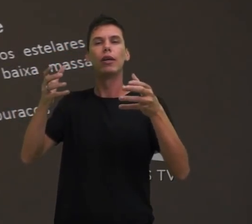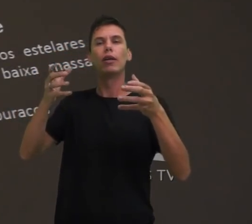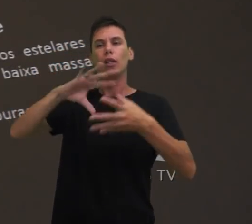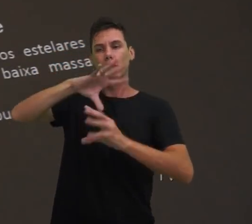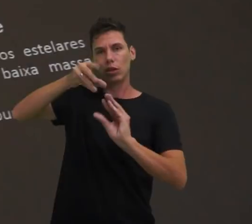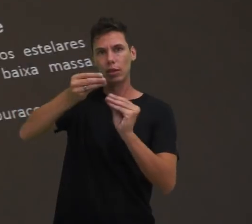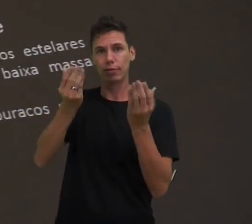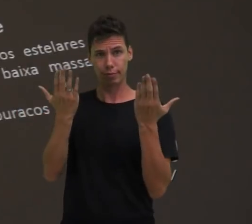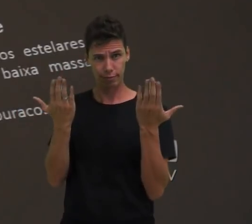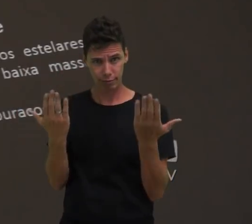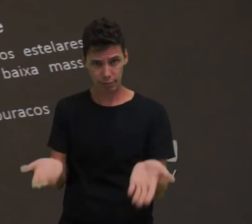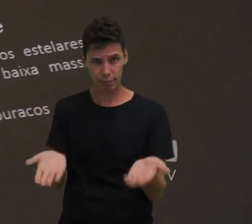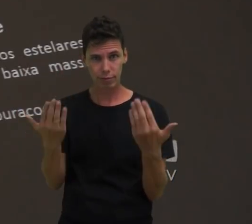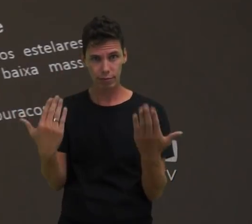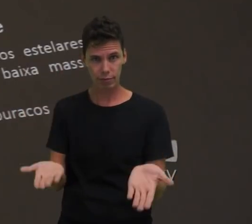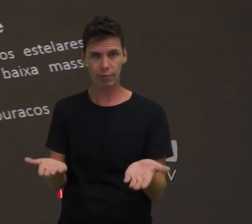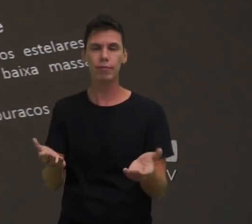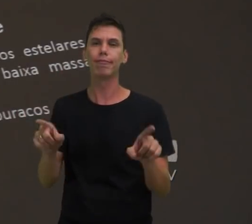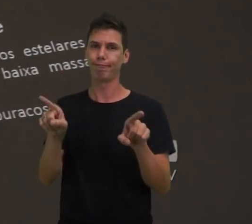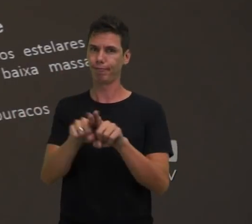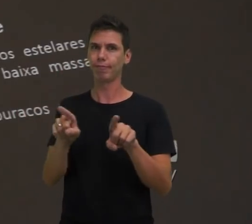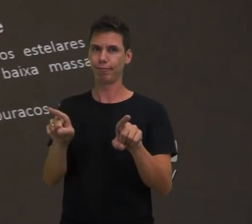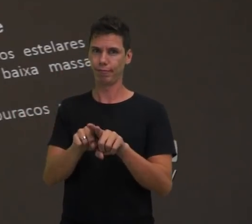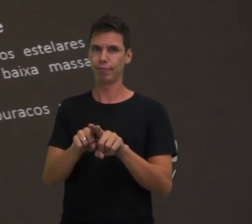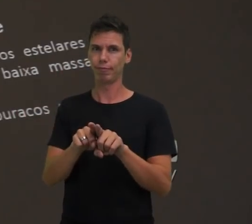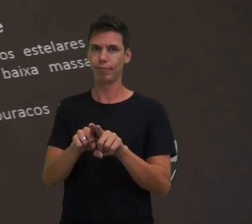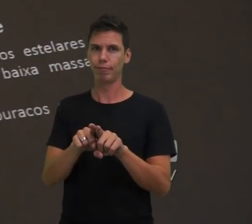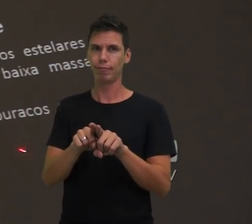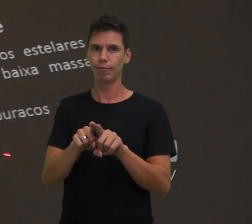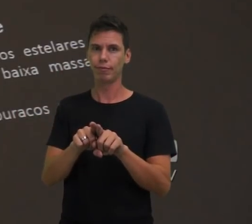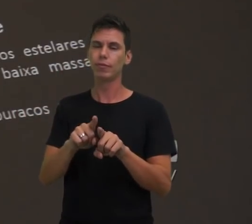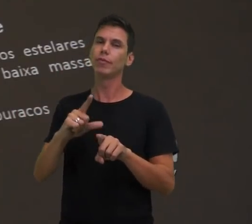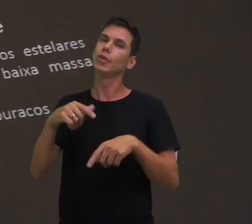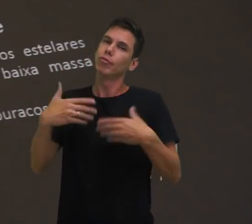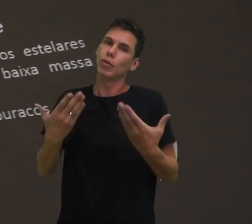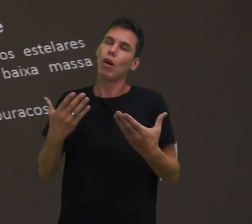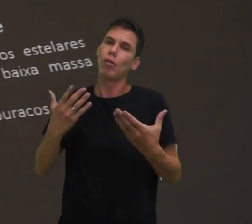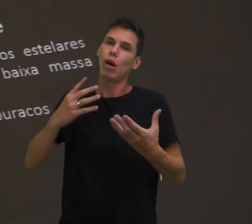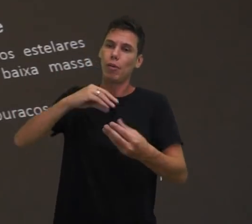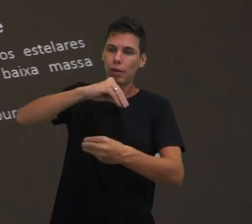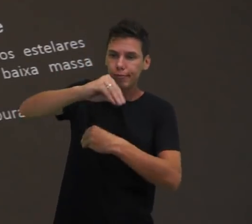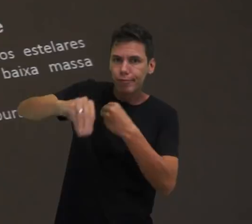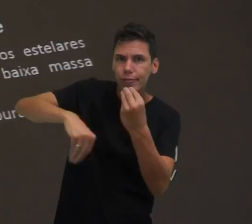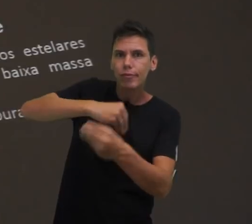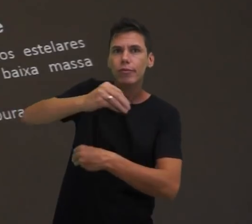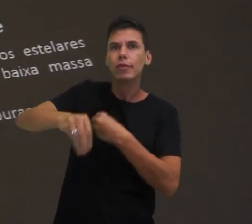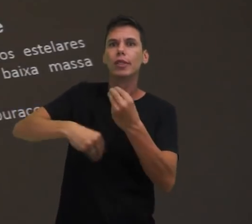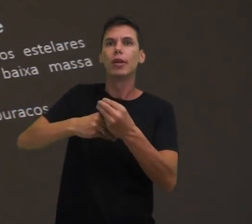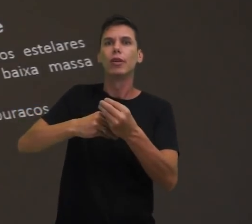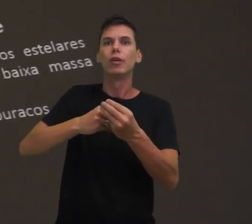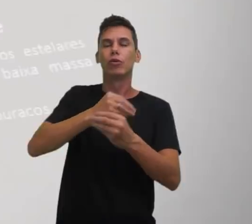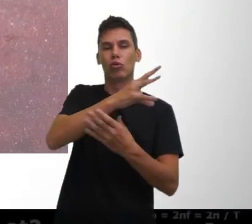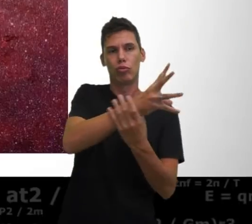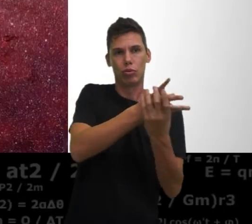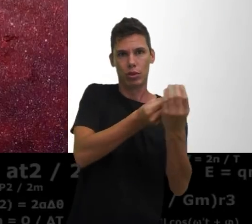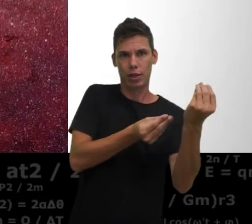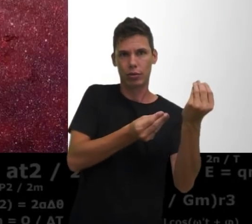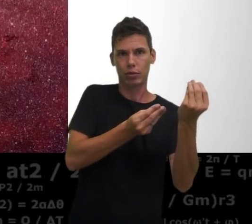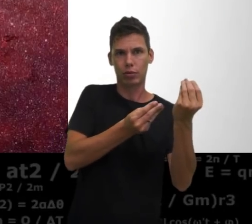são chamadas galáxias anãs, tá? Então, como eu disse, surgem da fusão de vários buracos negros estelares,